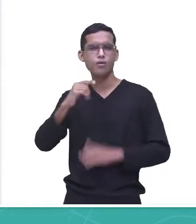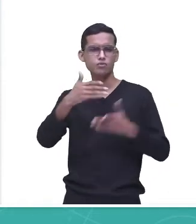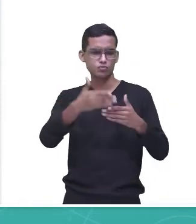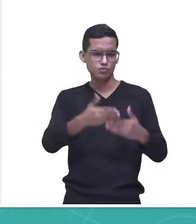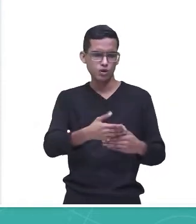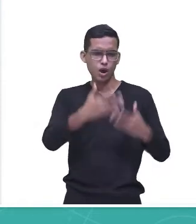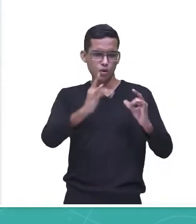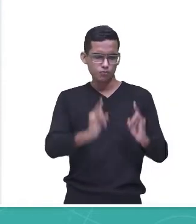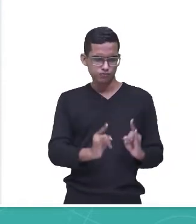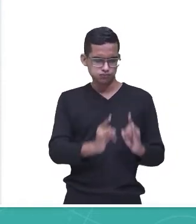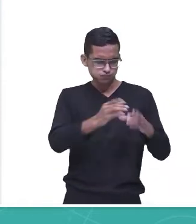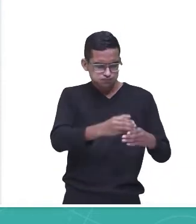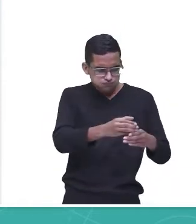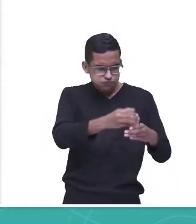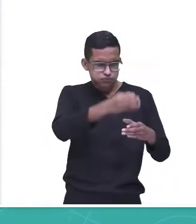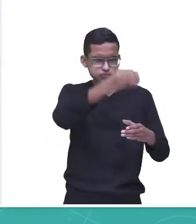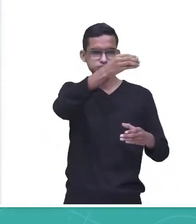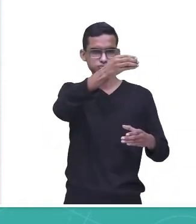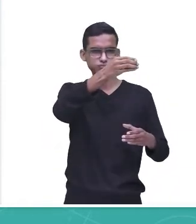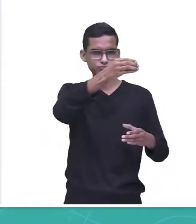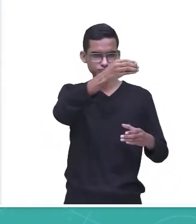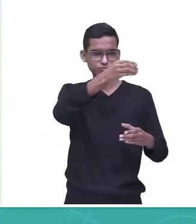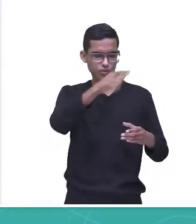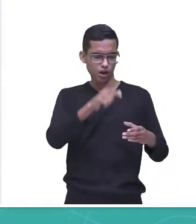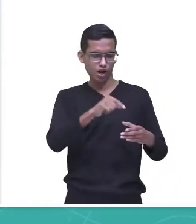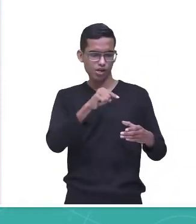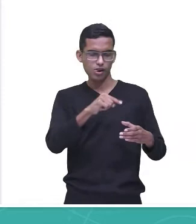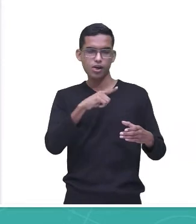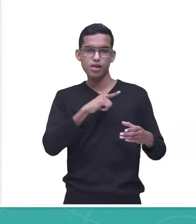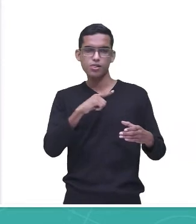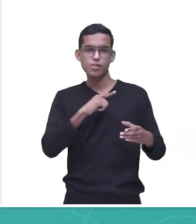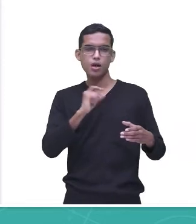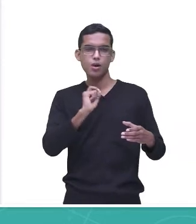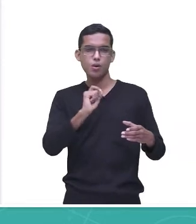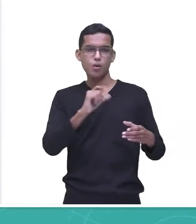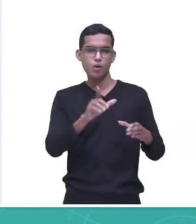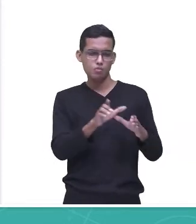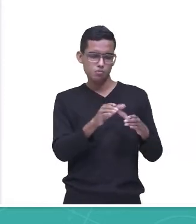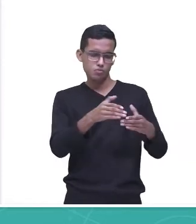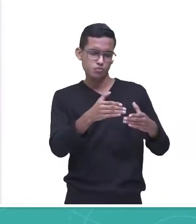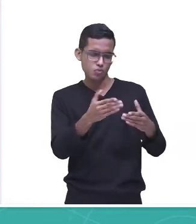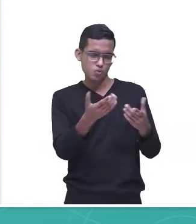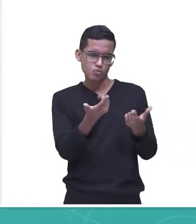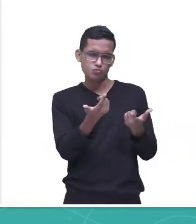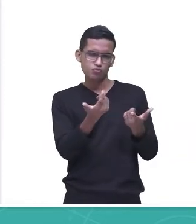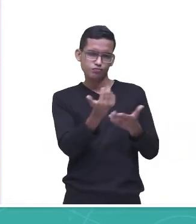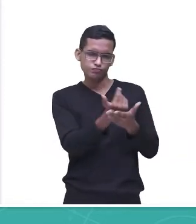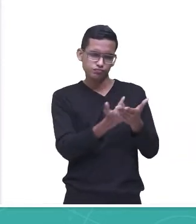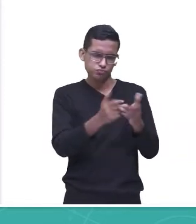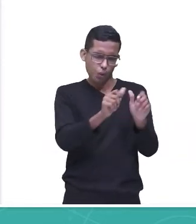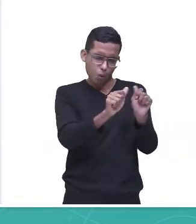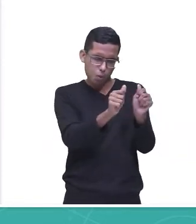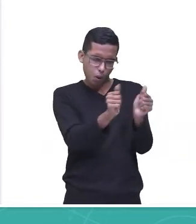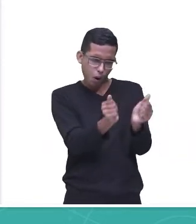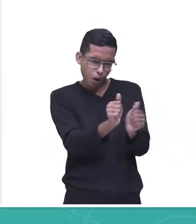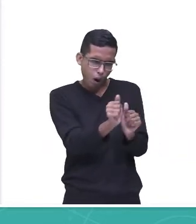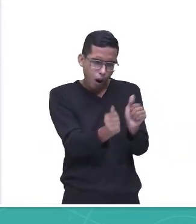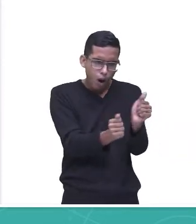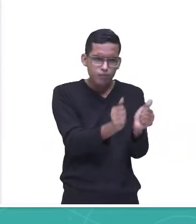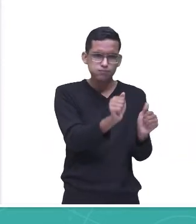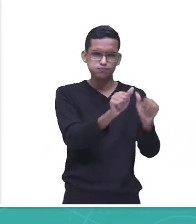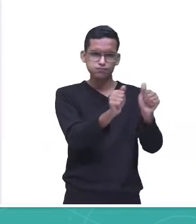vocês podem ver os detalhes da escultura românica. Aqui tem o Jesus Cristo bem no centro e